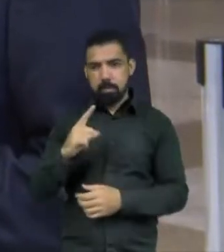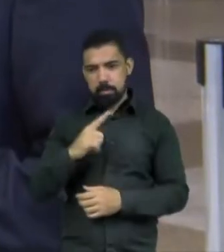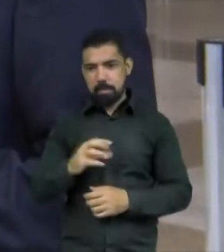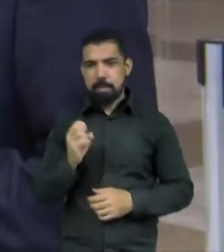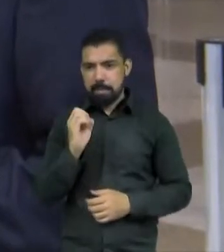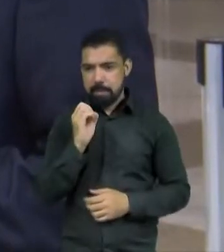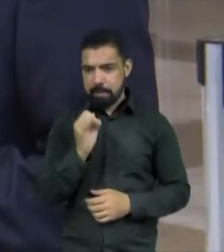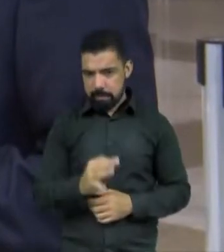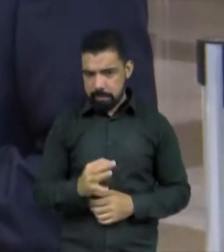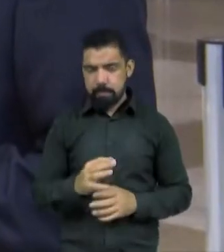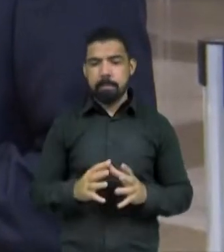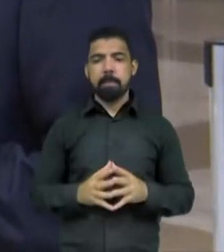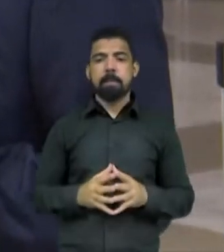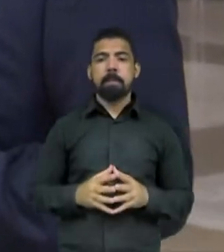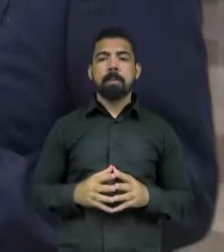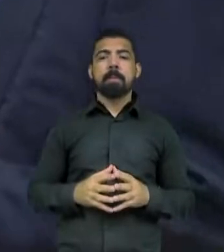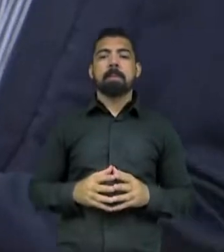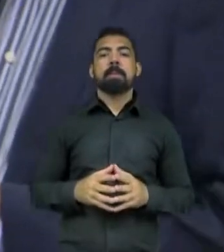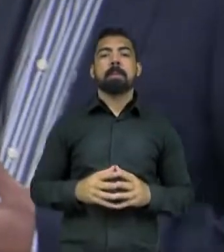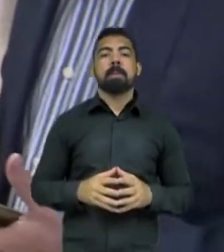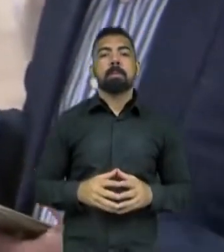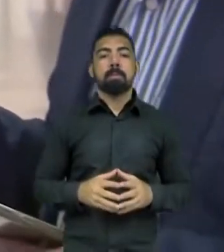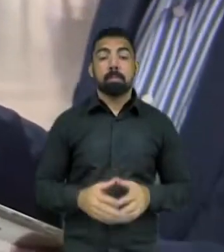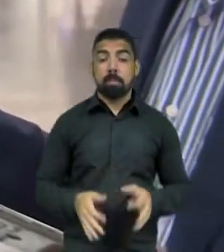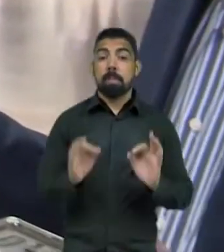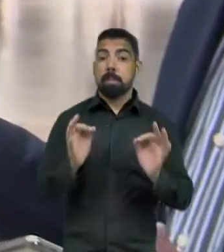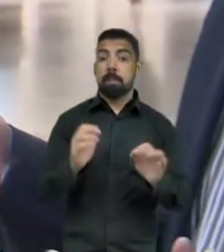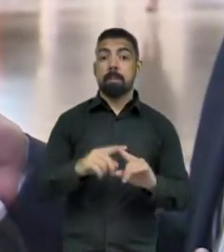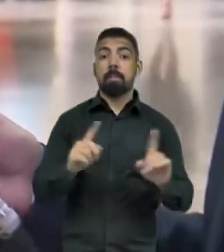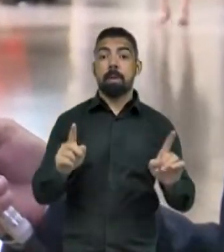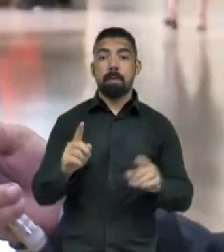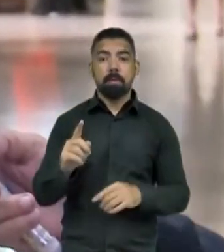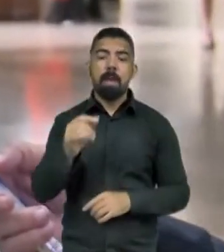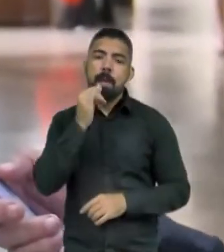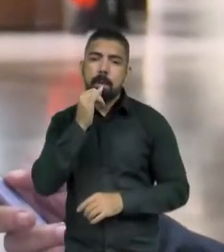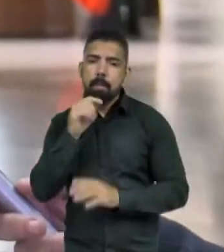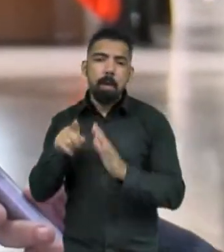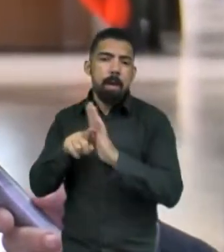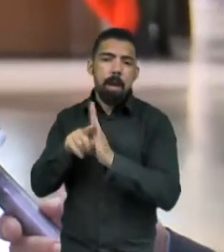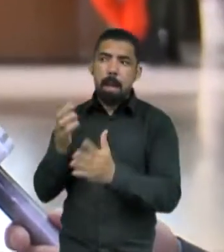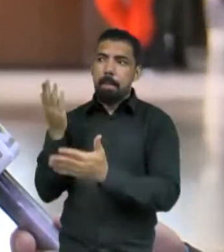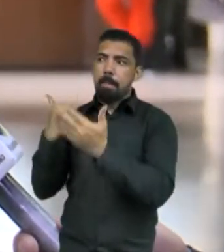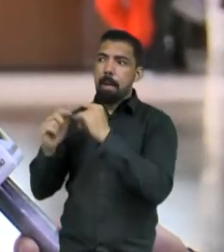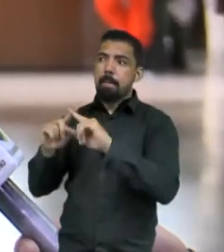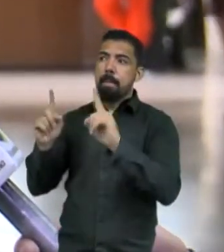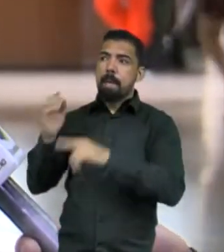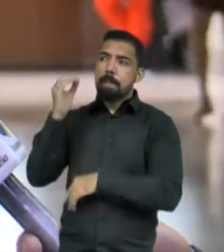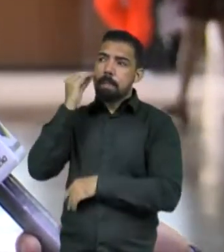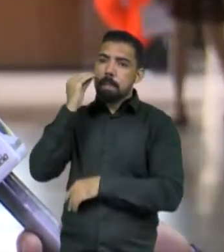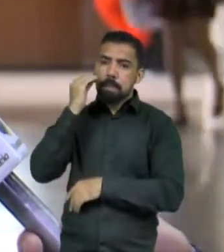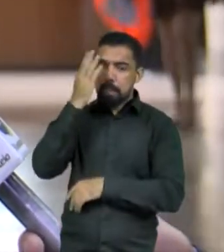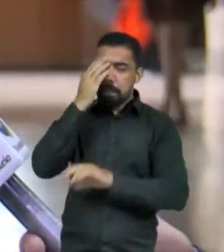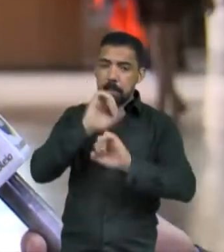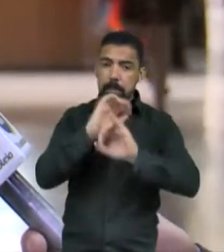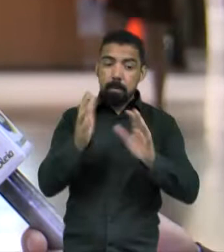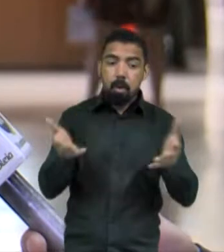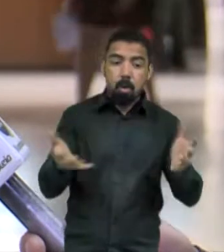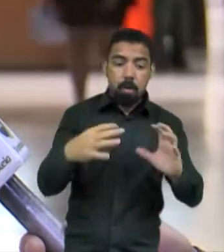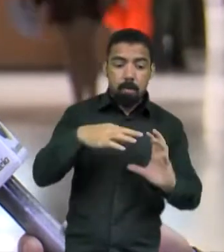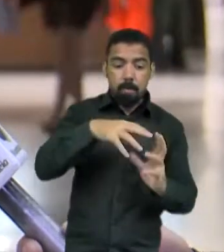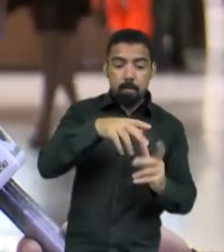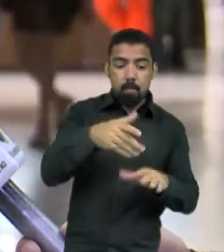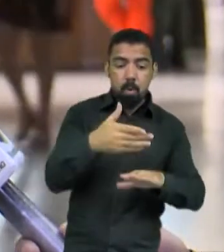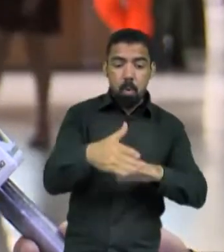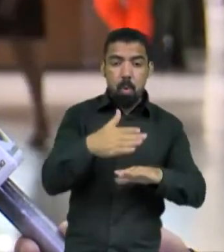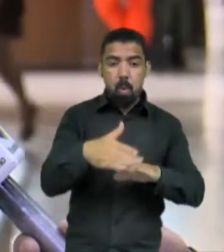sociedade? Perfeito, mas tentando compreender o mundo de hoje, né? O mundo contemporâneo. Quer dizer, como a política pode afetar nossa vida no dia a dia,